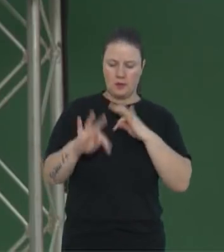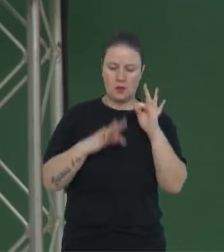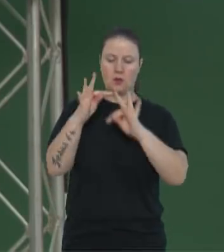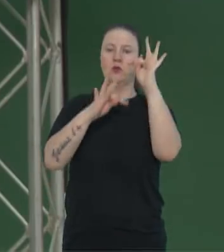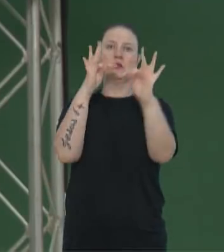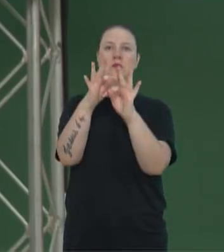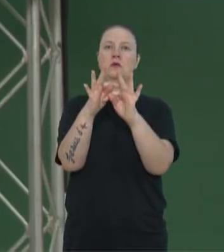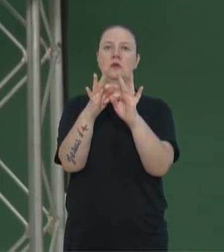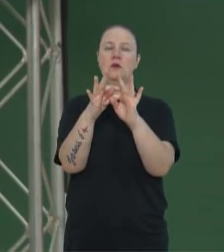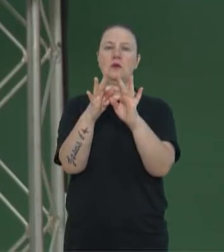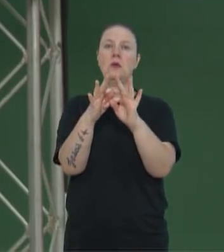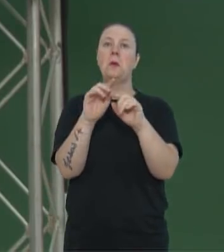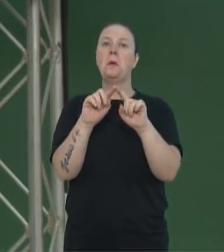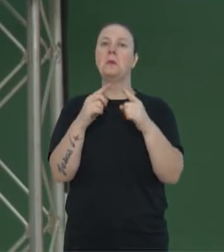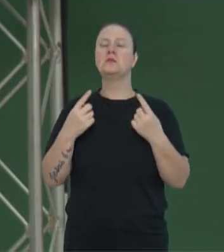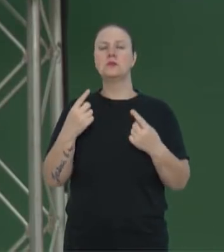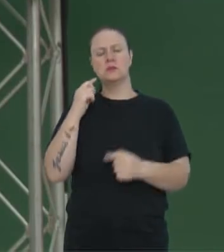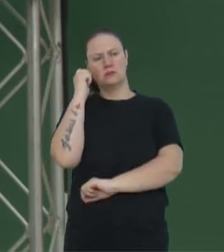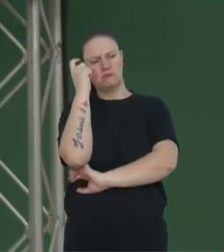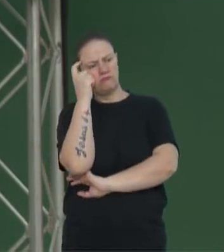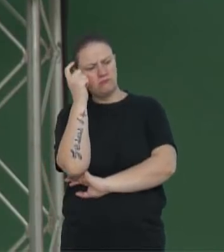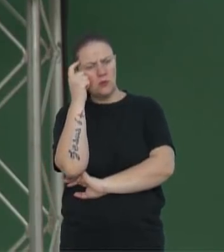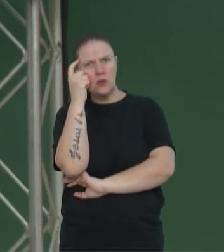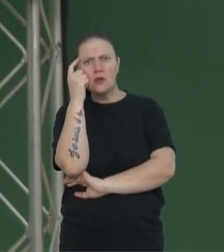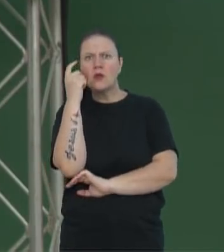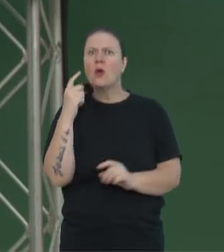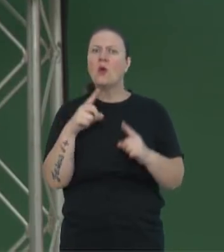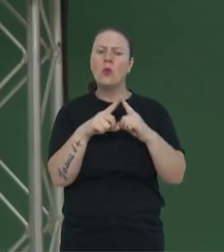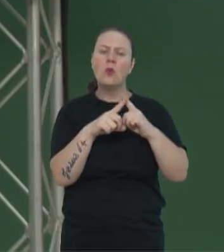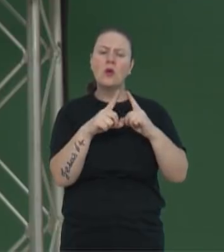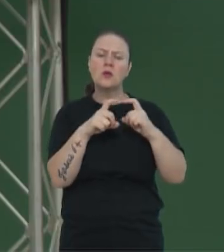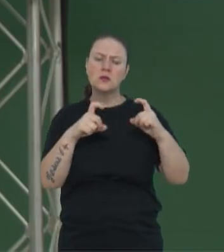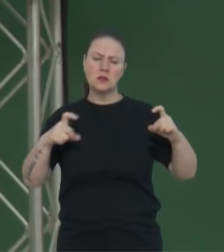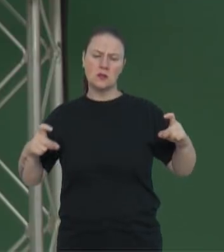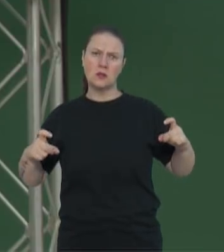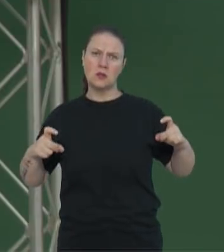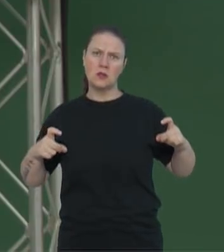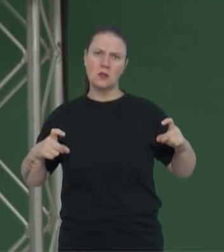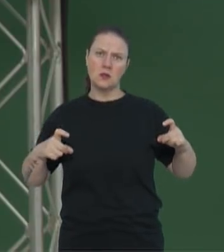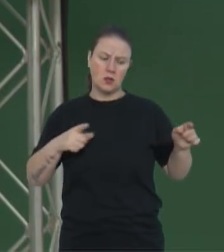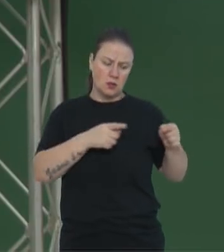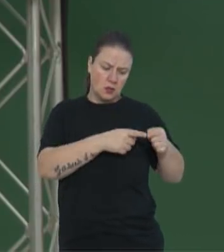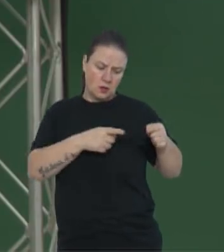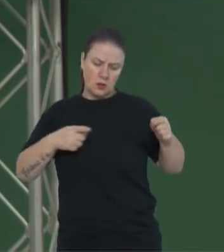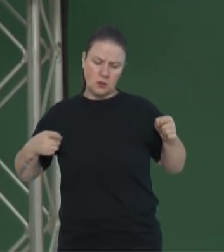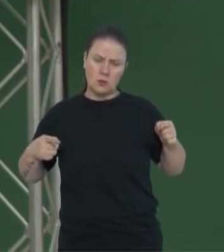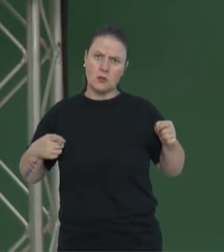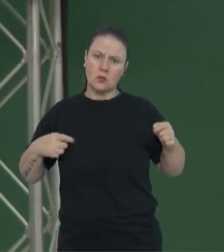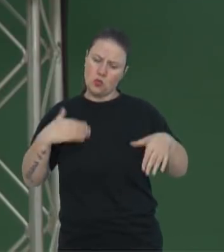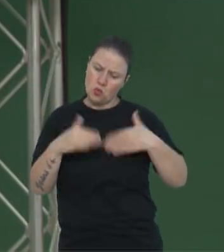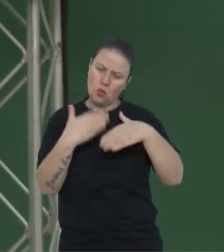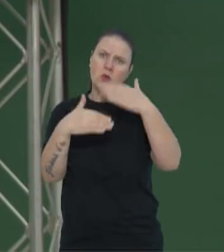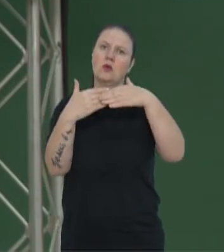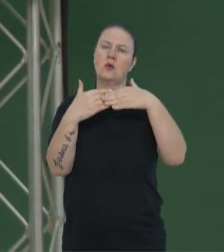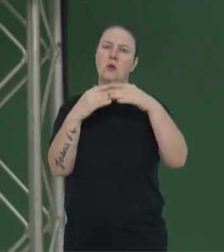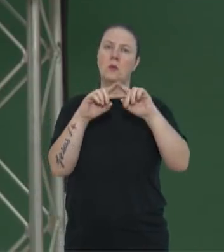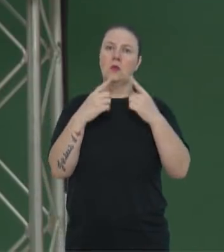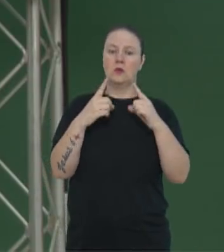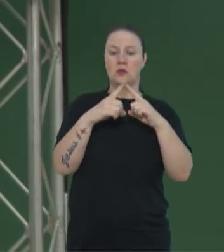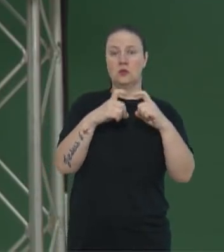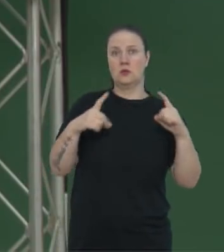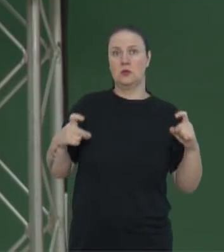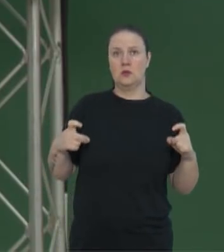desenvolvida. Se a gente pensar assim, a ciência muito desenvolvida nesse período, vários cientistas foram